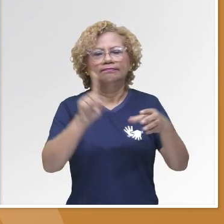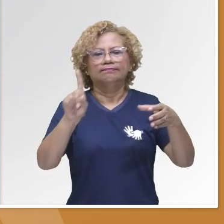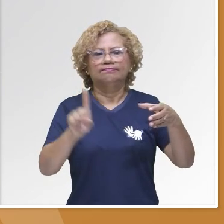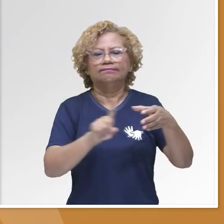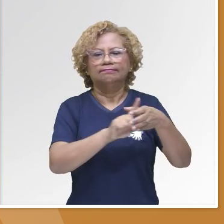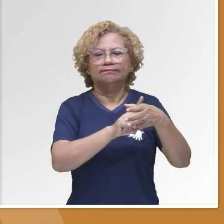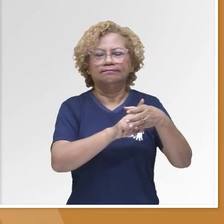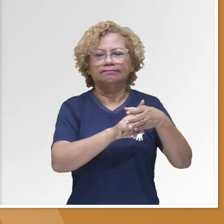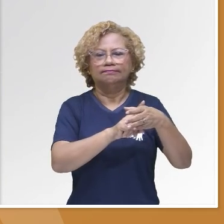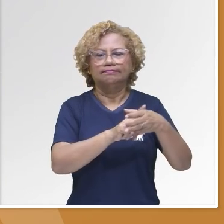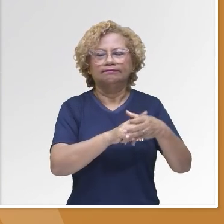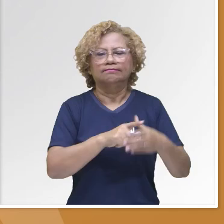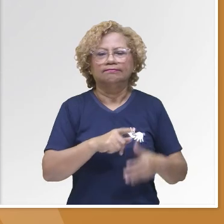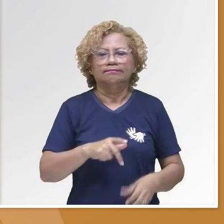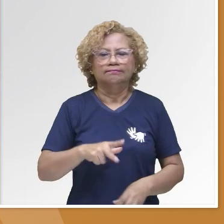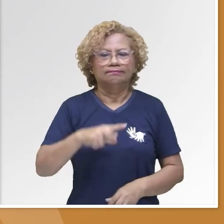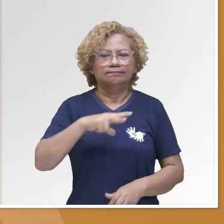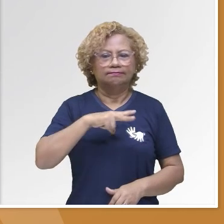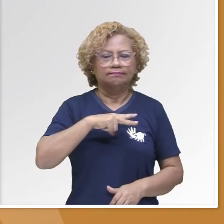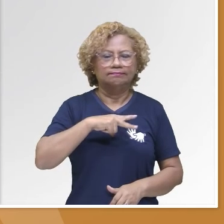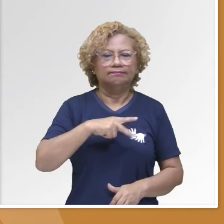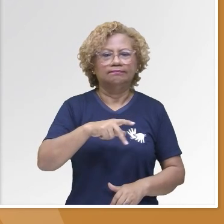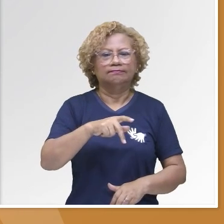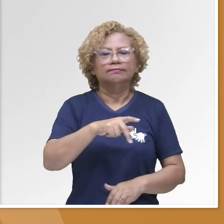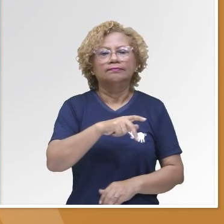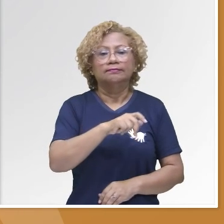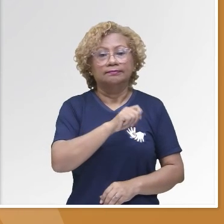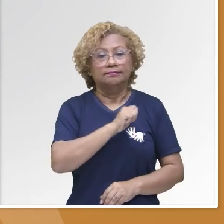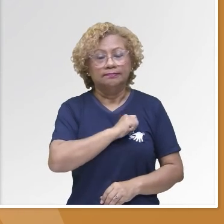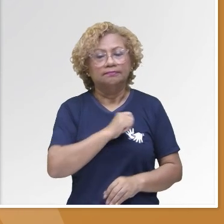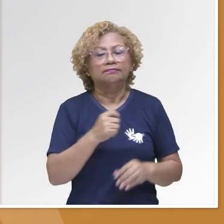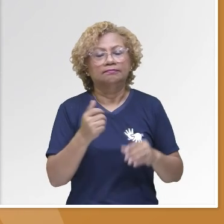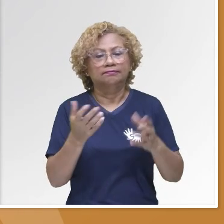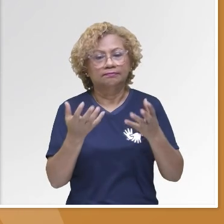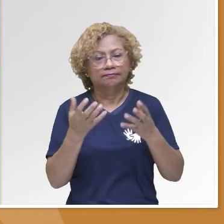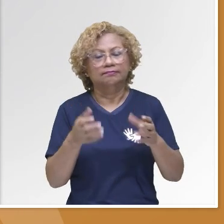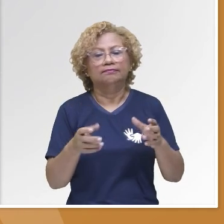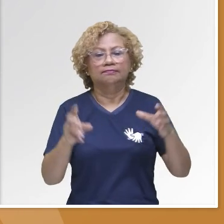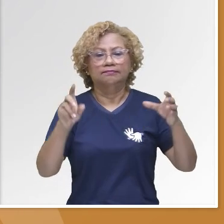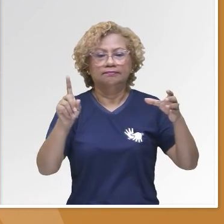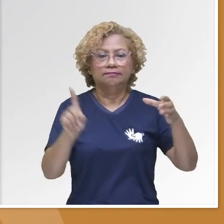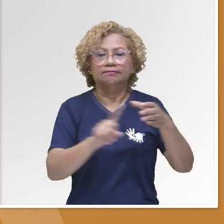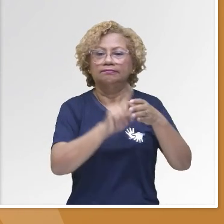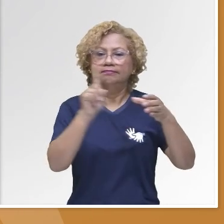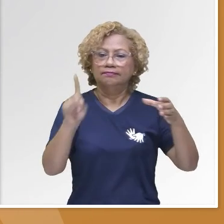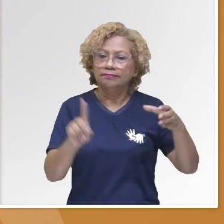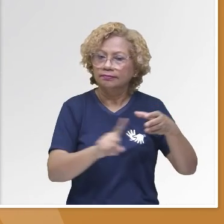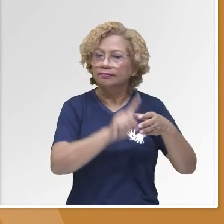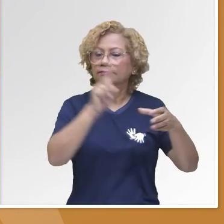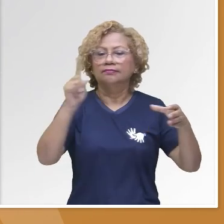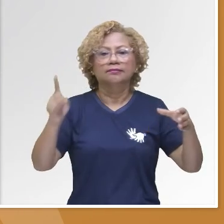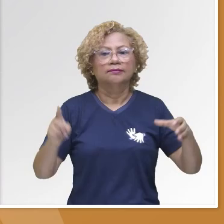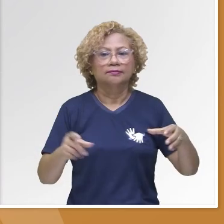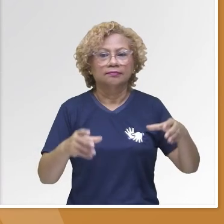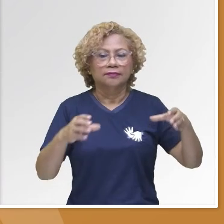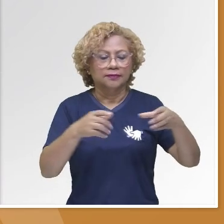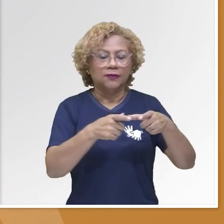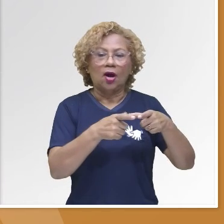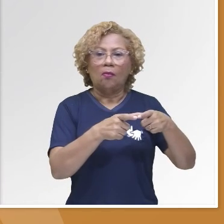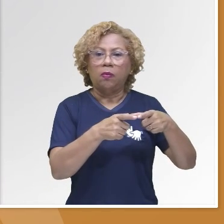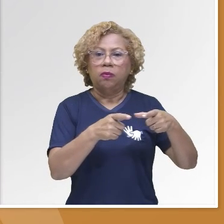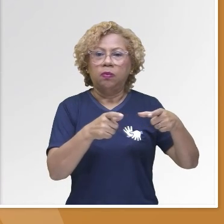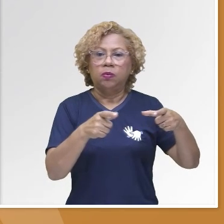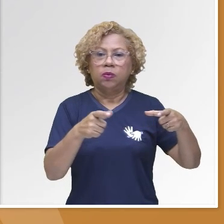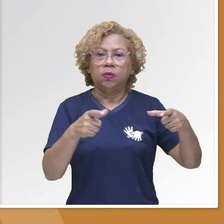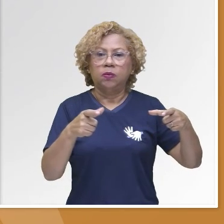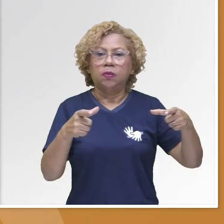e Espanha, os países ibéricos fazendo parte também, né? E foi ocorrendo esse desenvolvimento, gente, tá? Vários